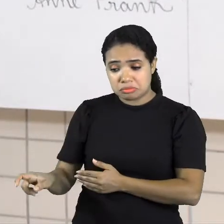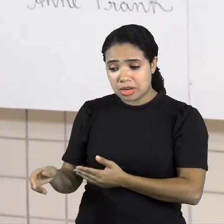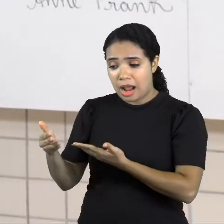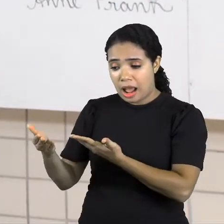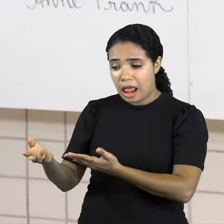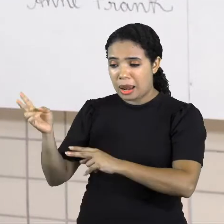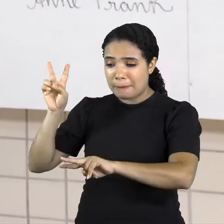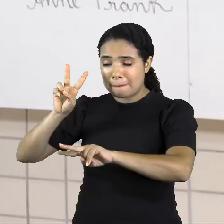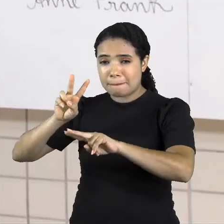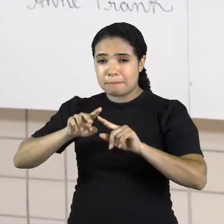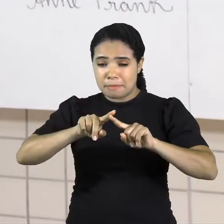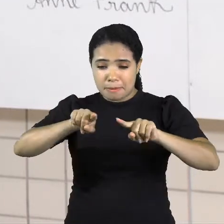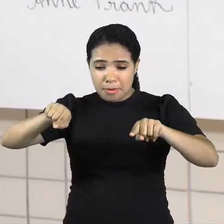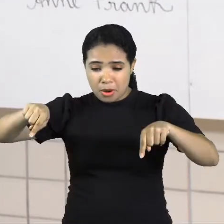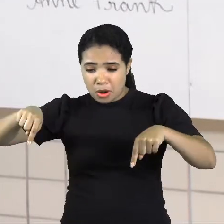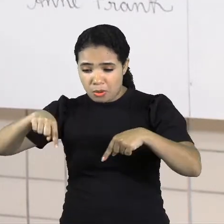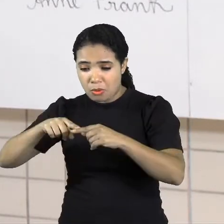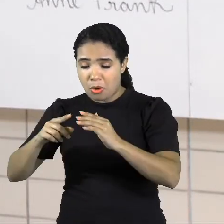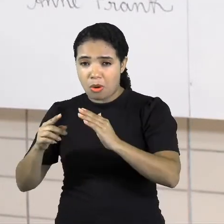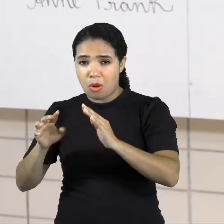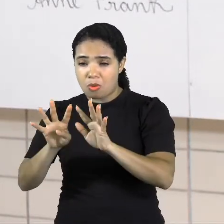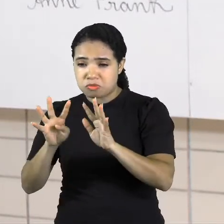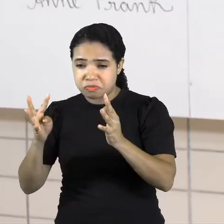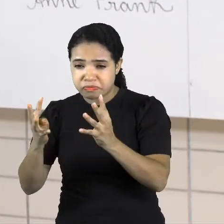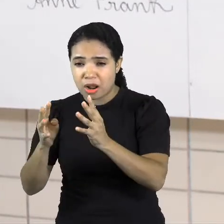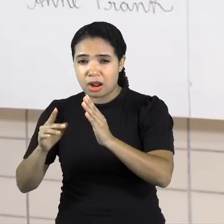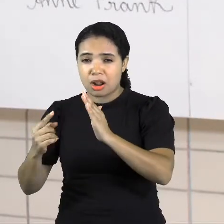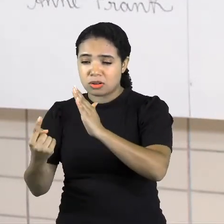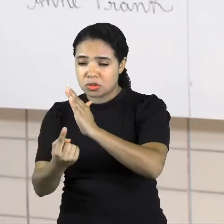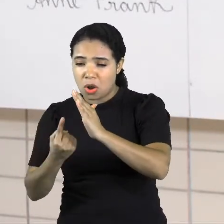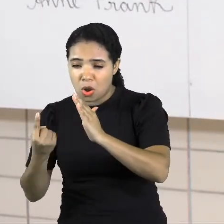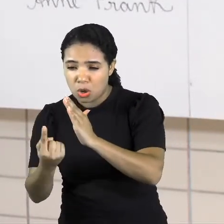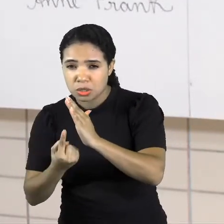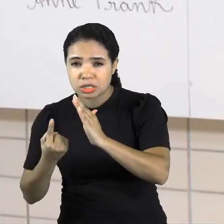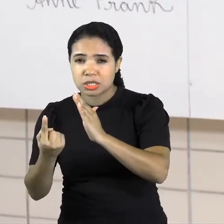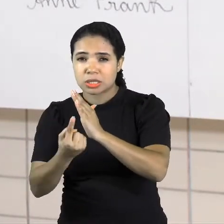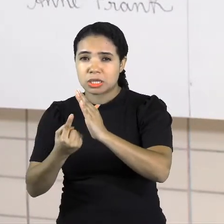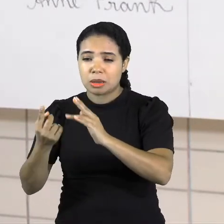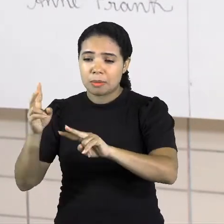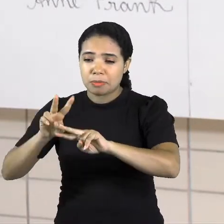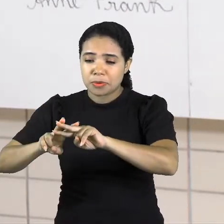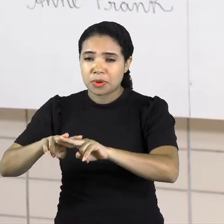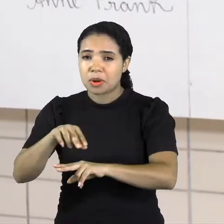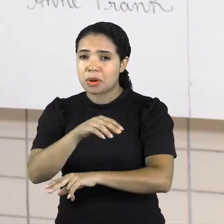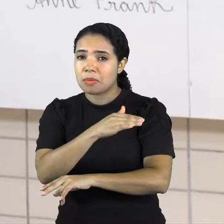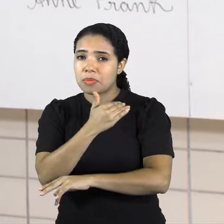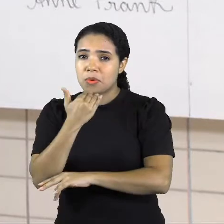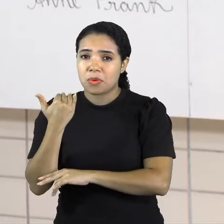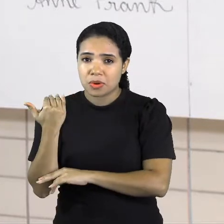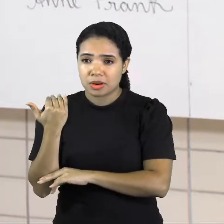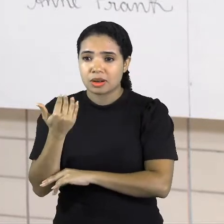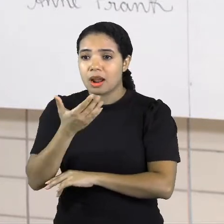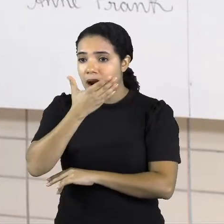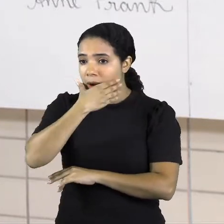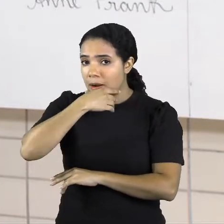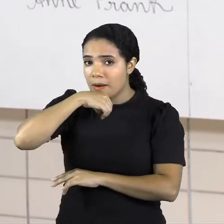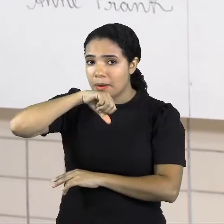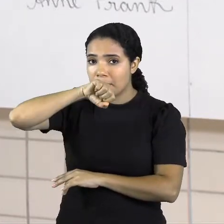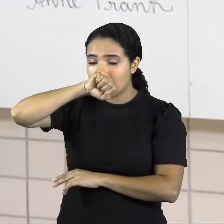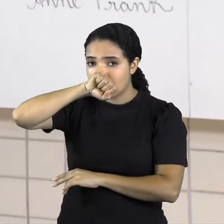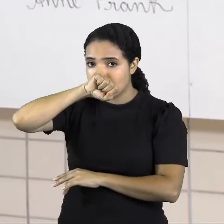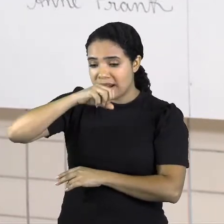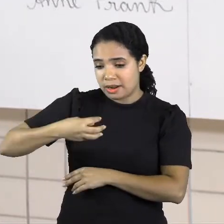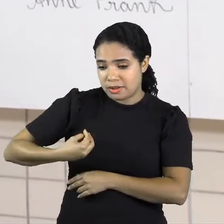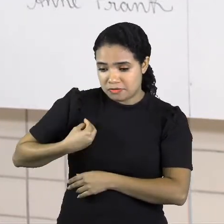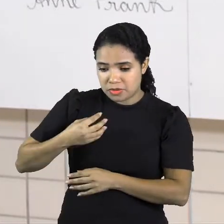lá numa área de concentração, ter morrido, né? Só o pai dela que sobreviveu e ele que achou os escritos